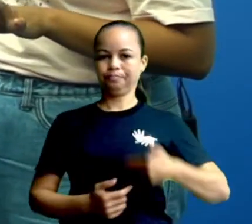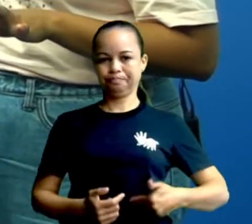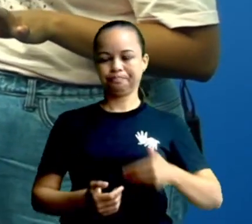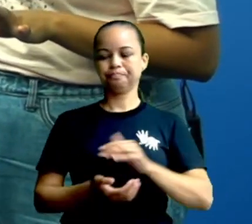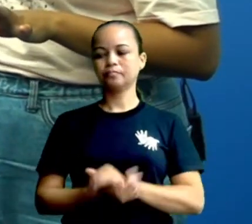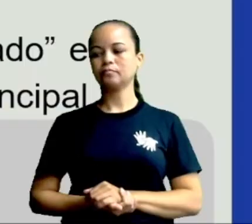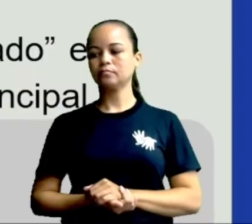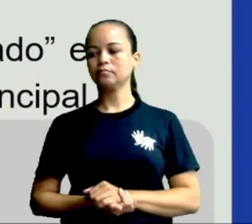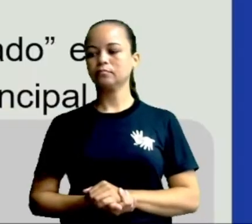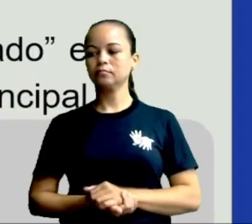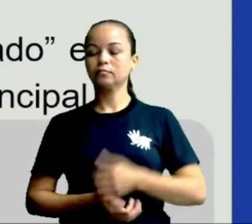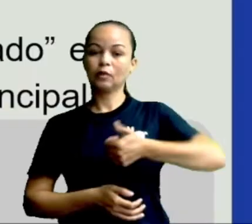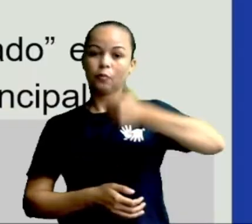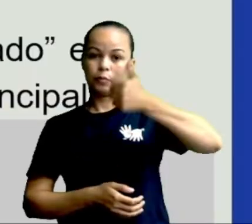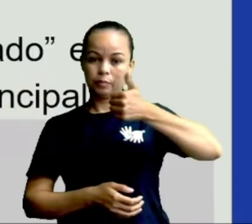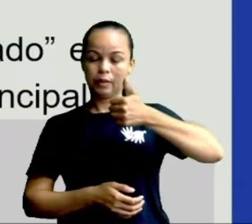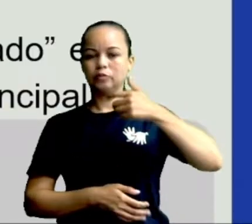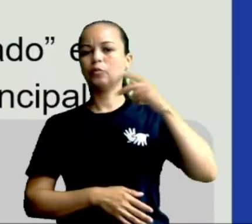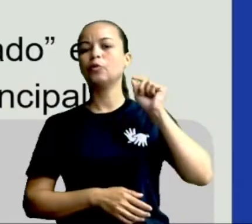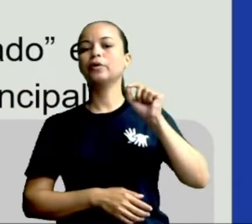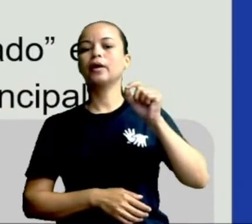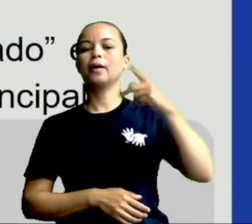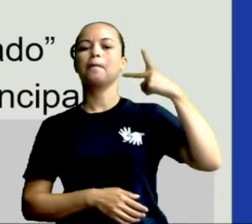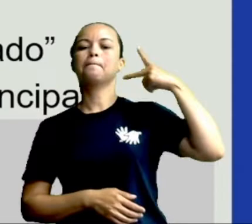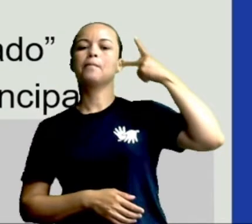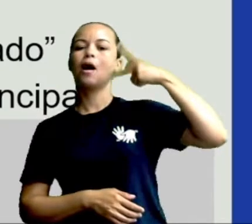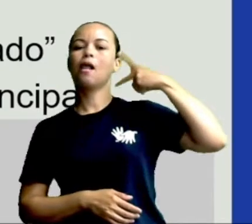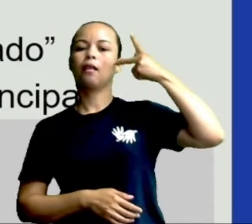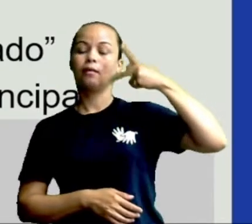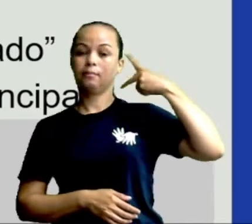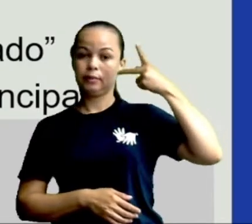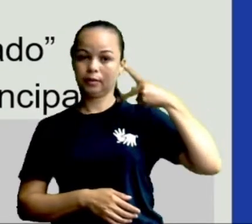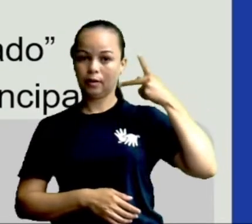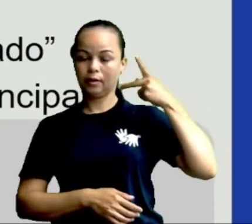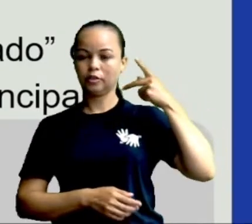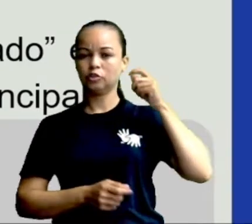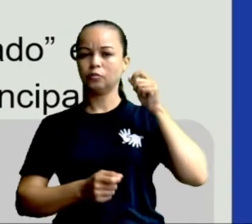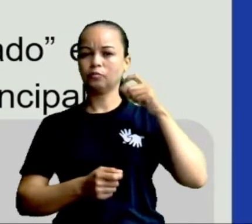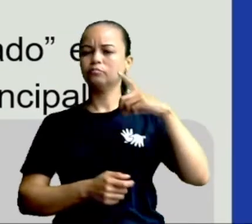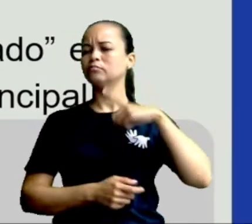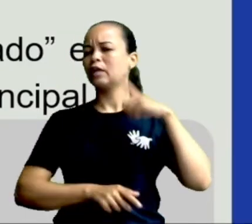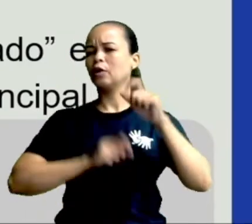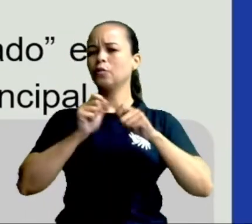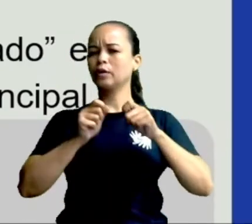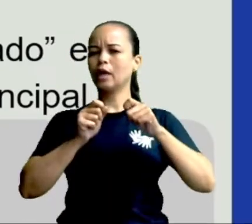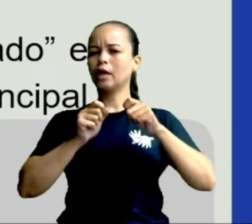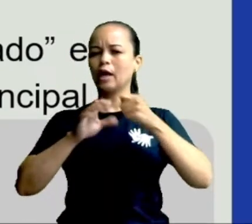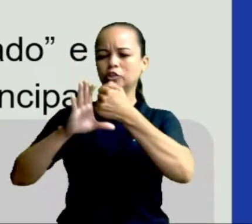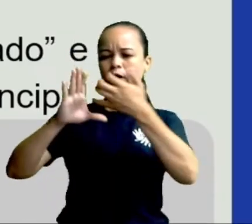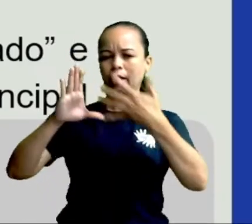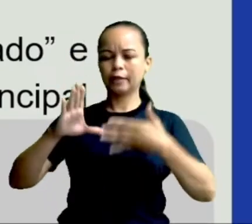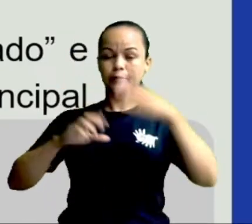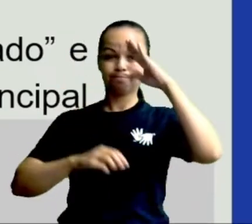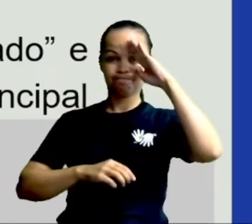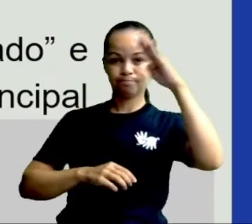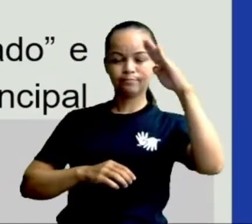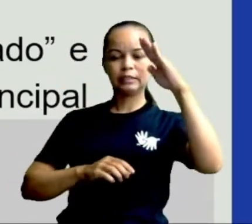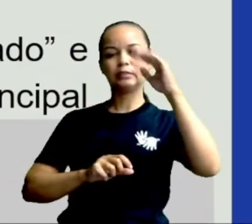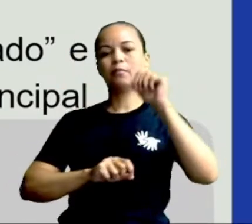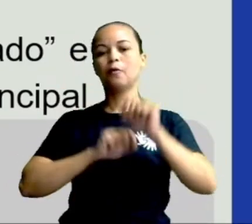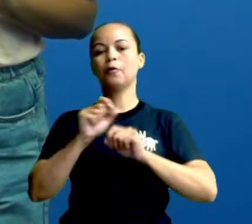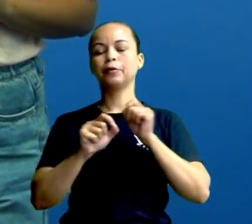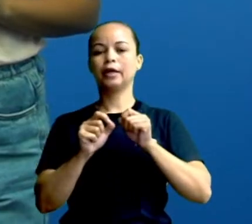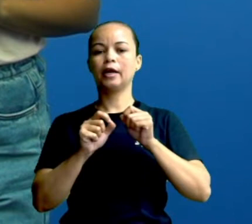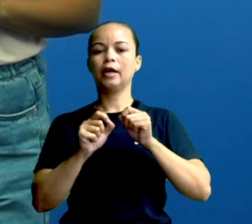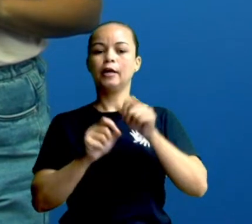nesse primeiro que é o parlamentarismo a gente tem que as principais características são os que